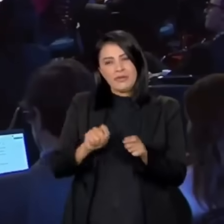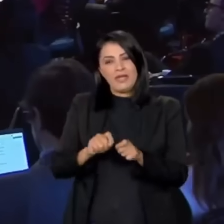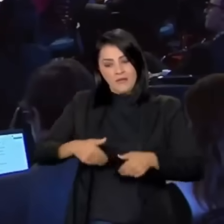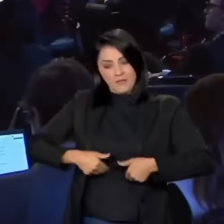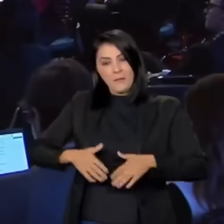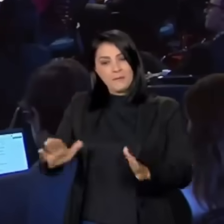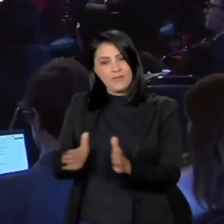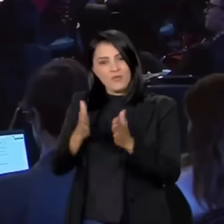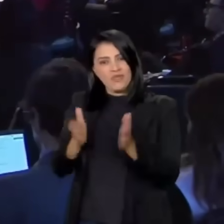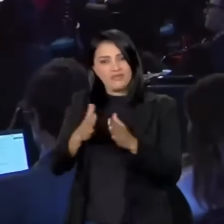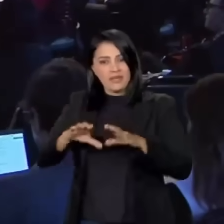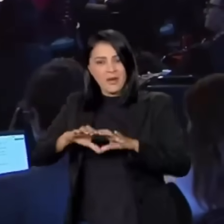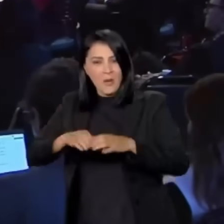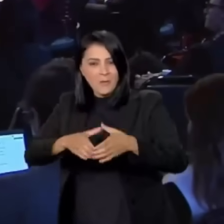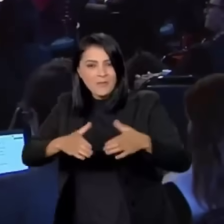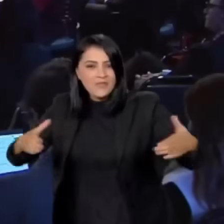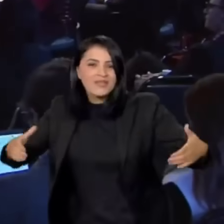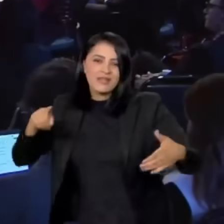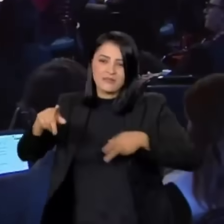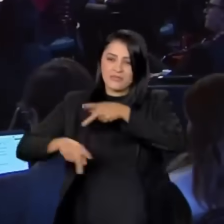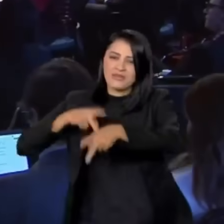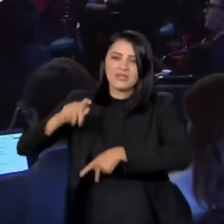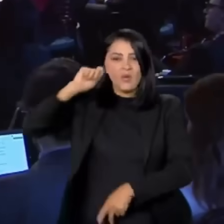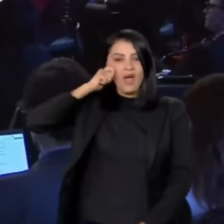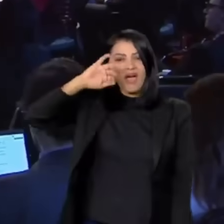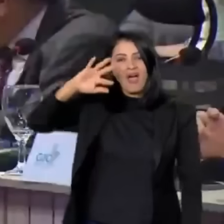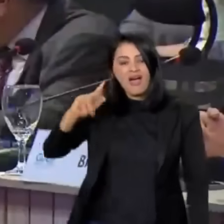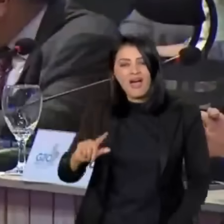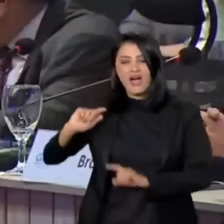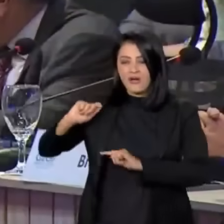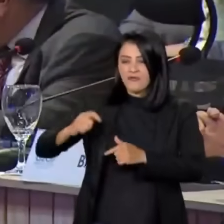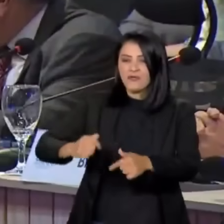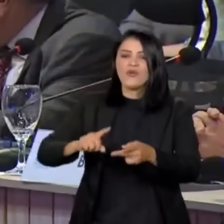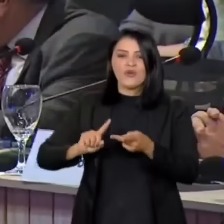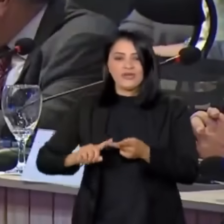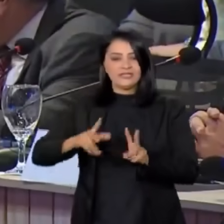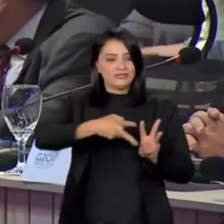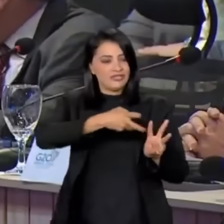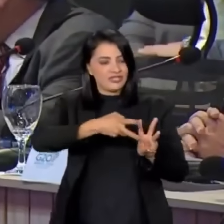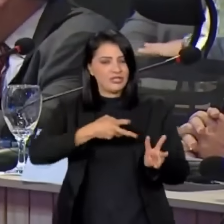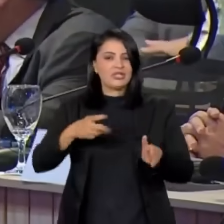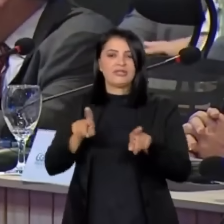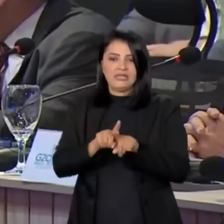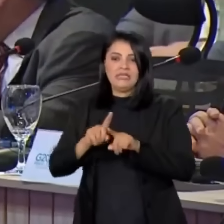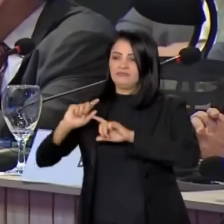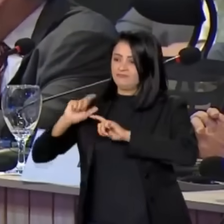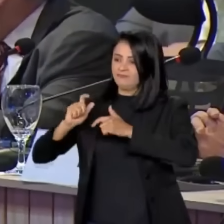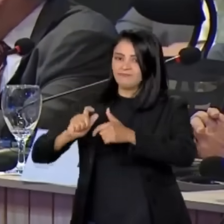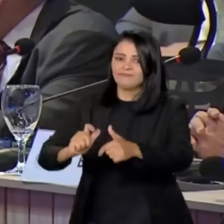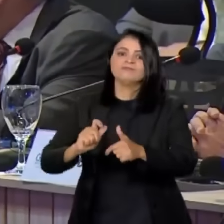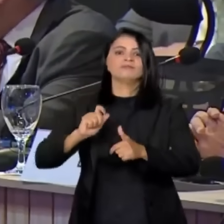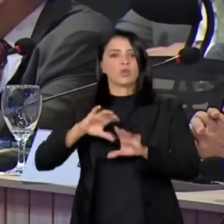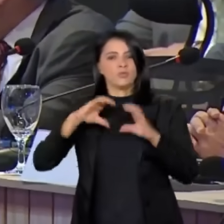entre populações afrodescendentes, indígenas e comunidades tradicionais. Crises recorrentes